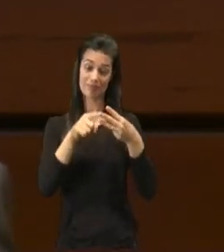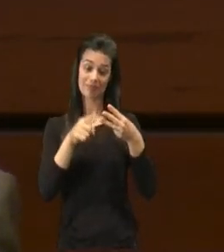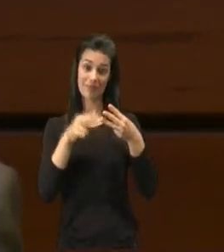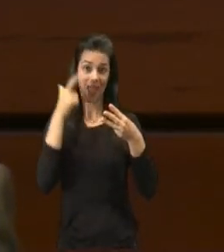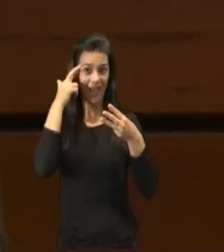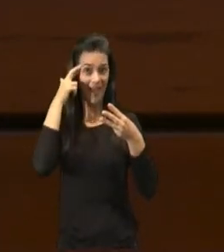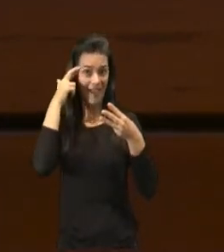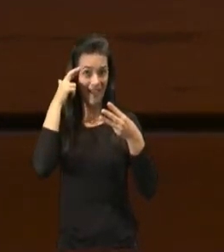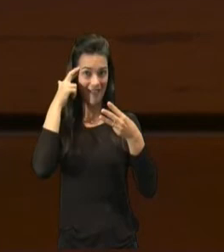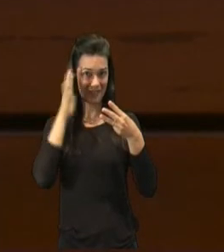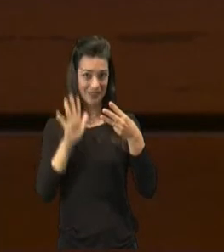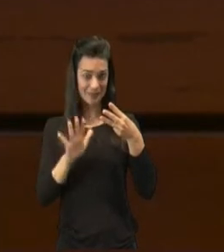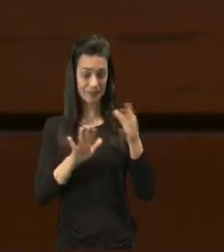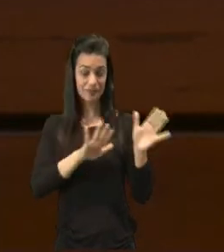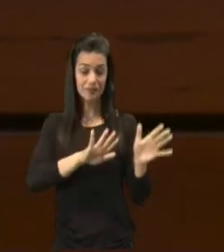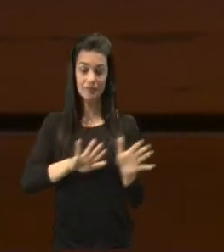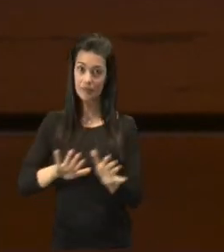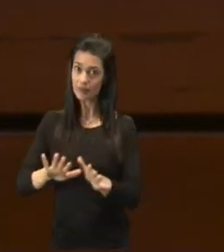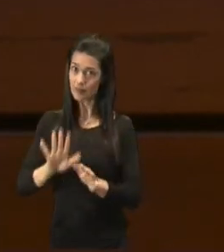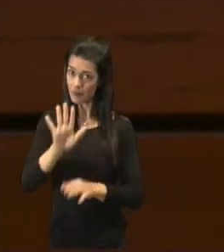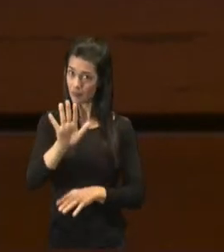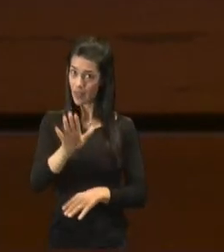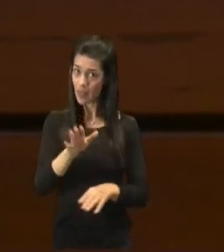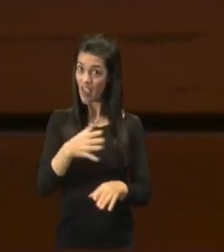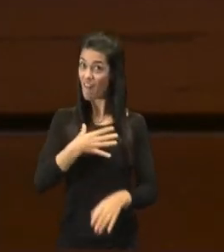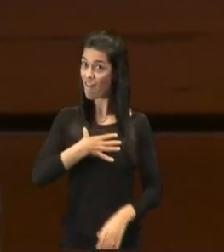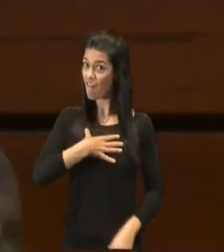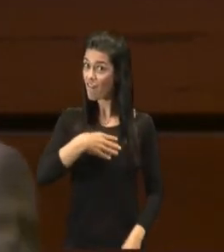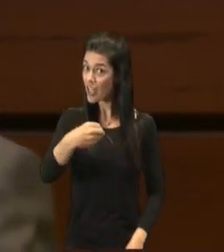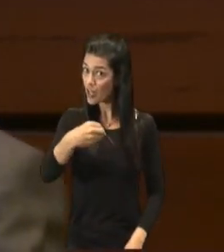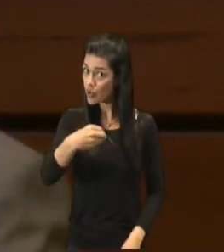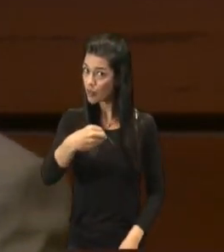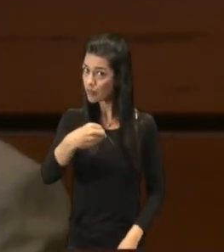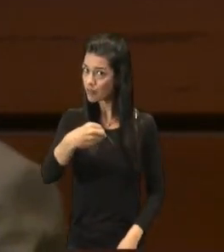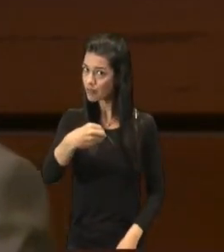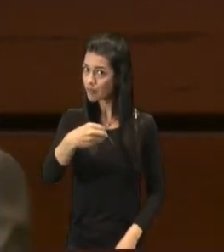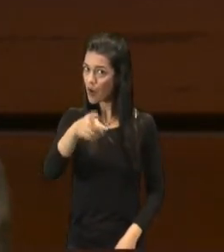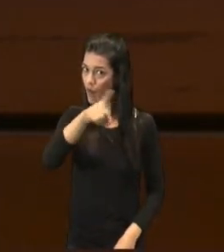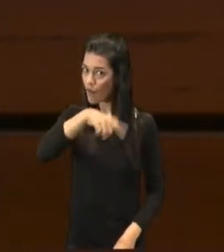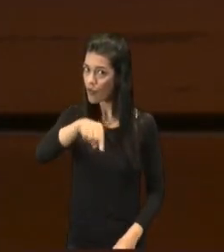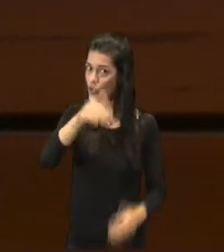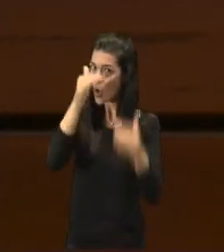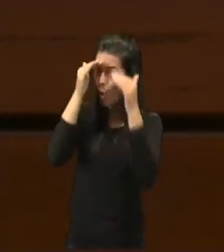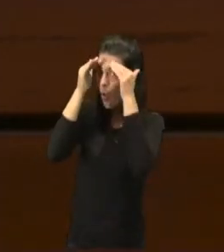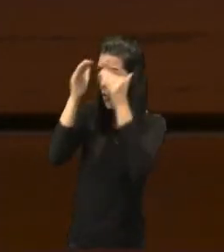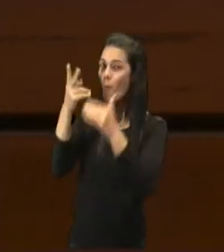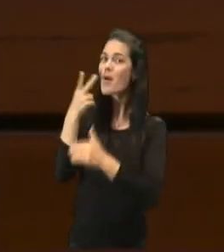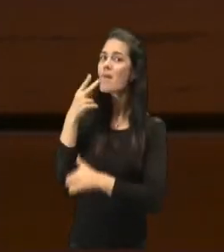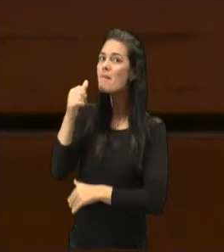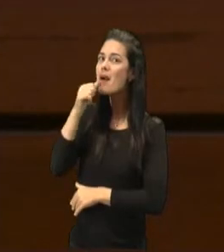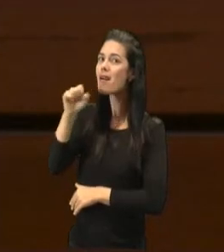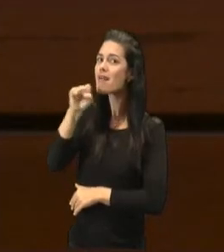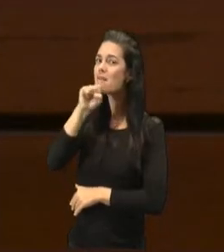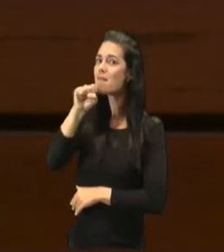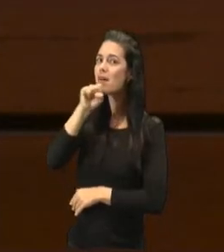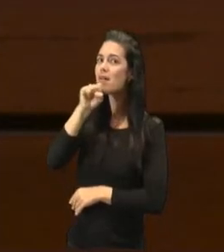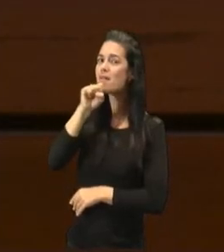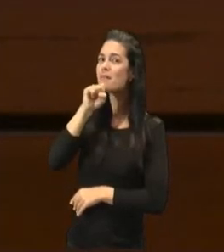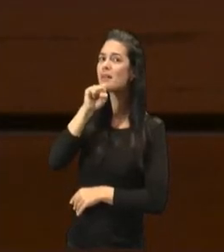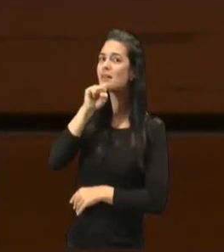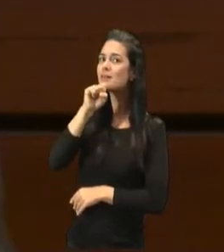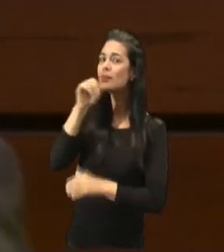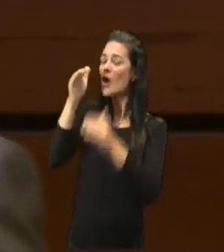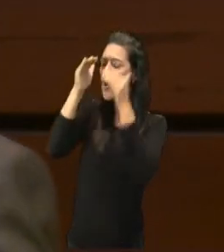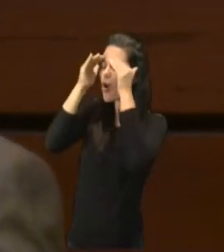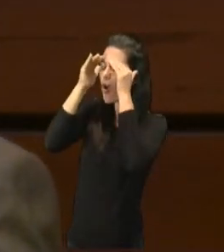aqui um recado para os filhos. Filhos, obedeçam a seus pais no Senhor, porque isto é justo. Honra